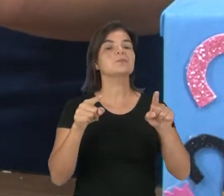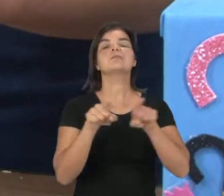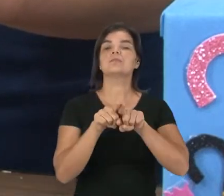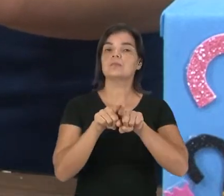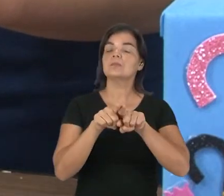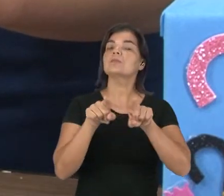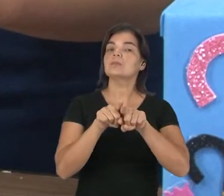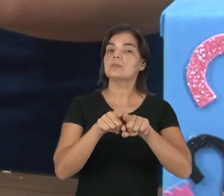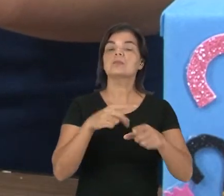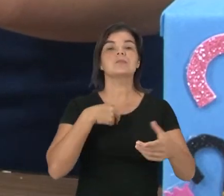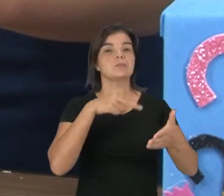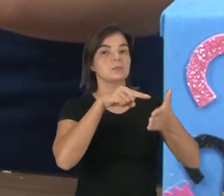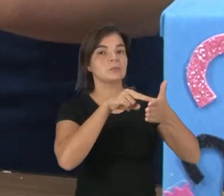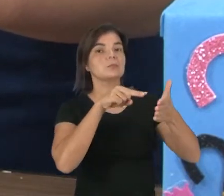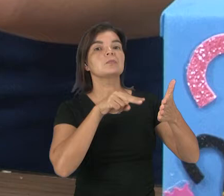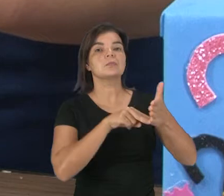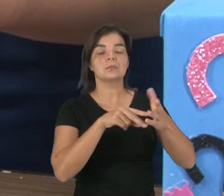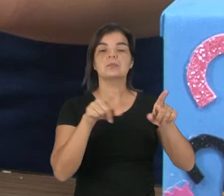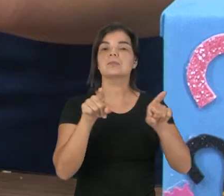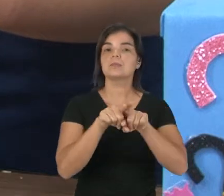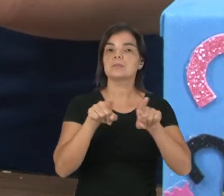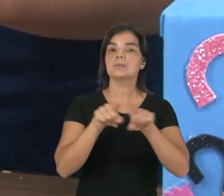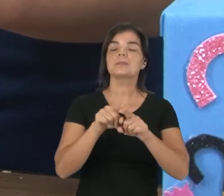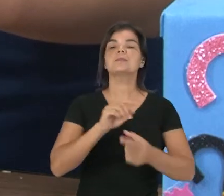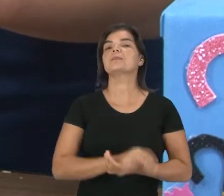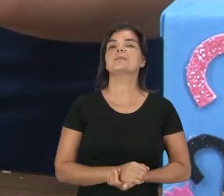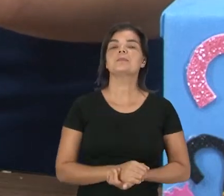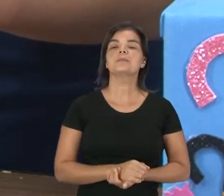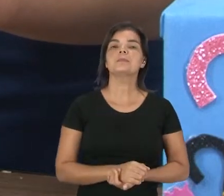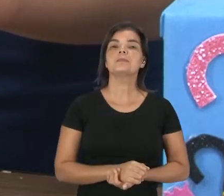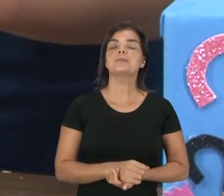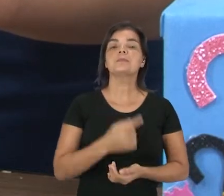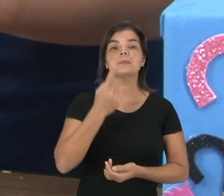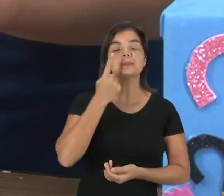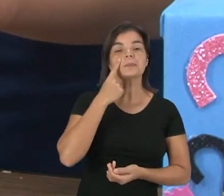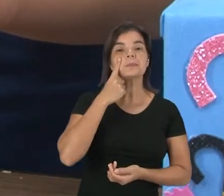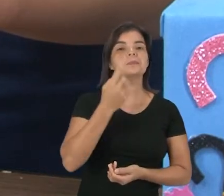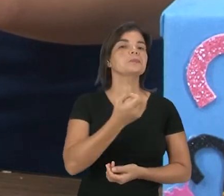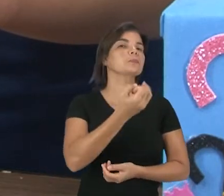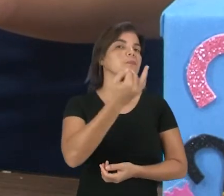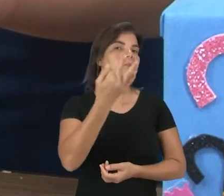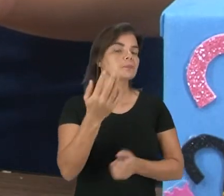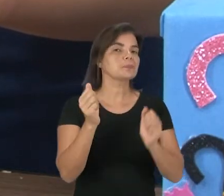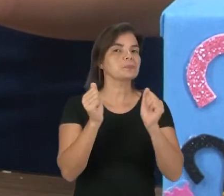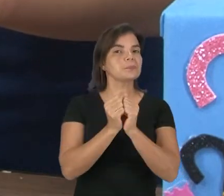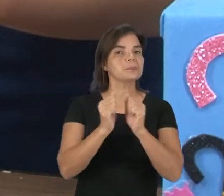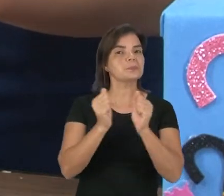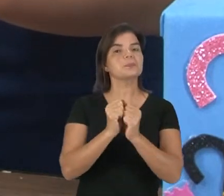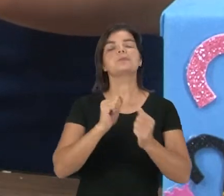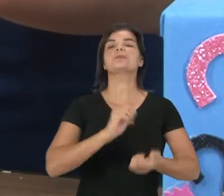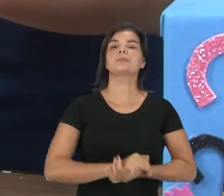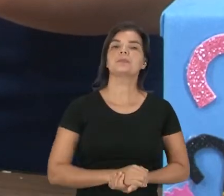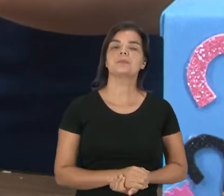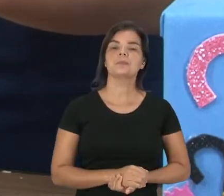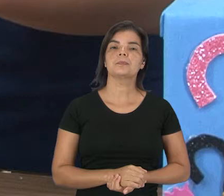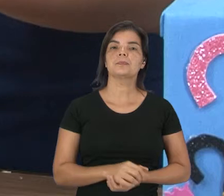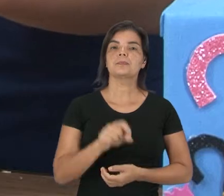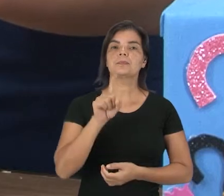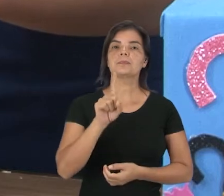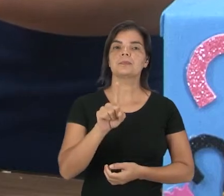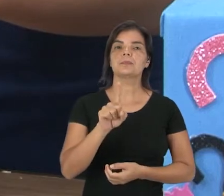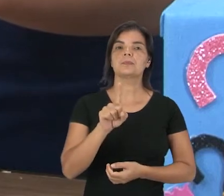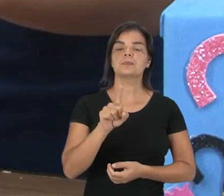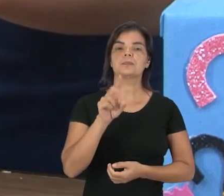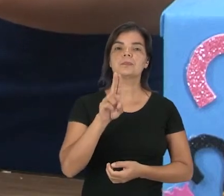nos prismas é possível realizar essa contagem, não é mesmo? Muito bem, então vamos contar juntos? Olha só,